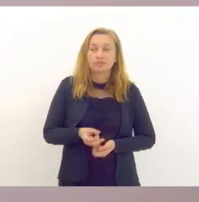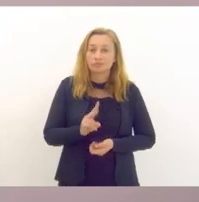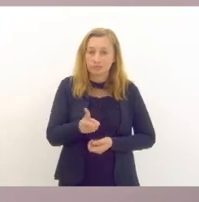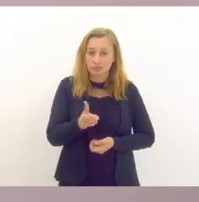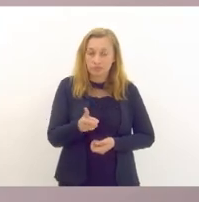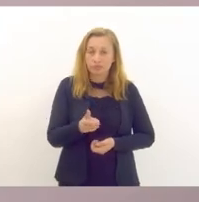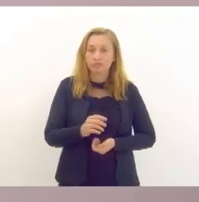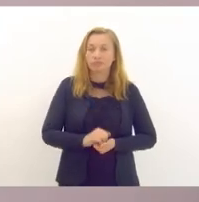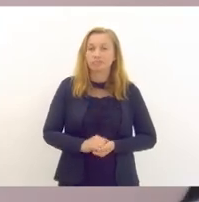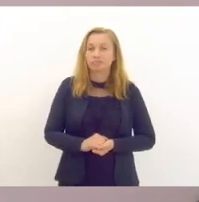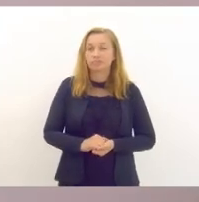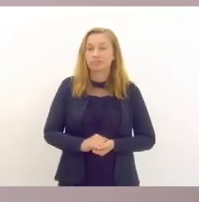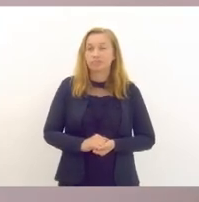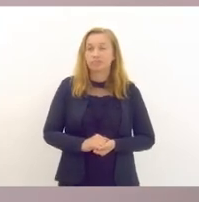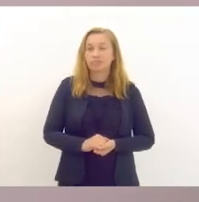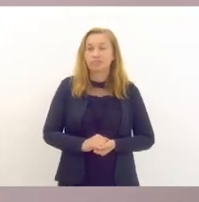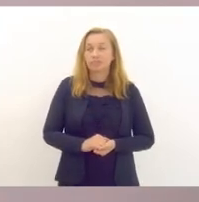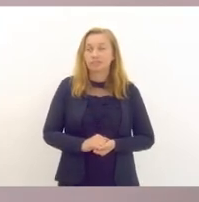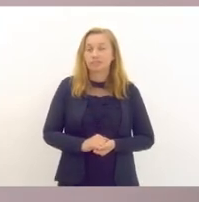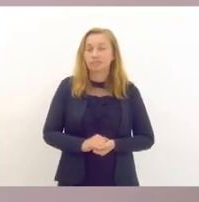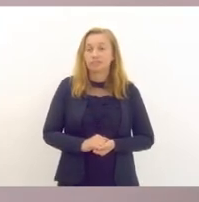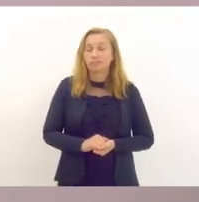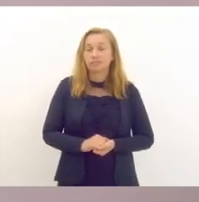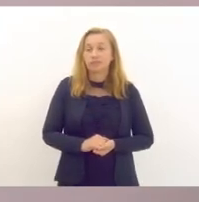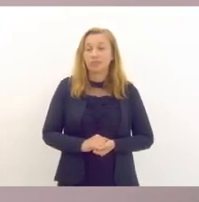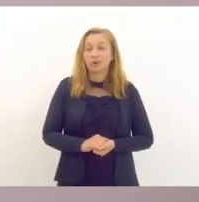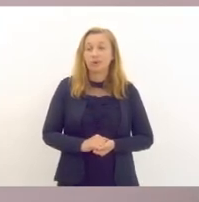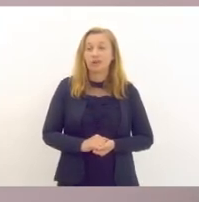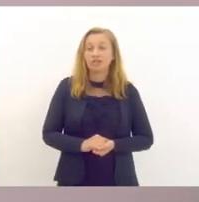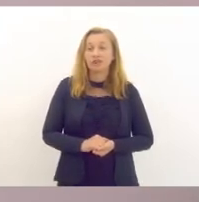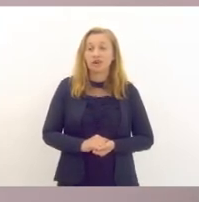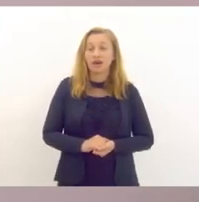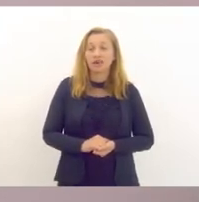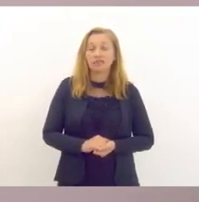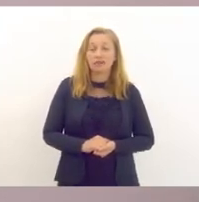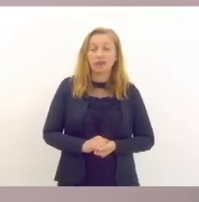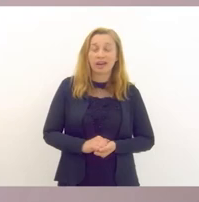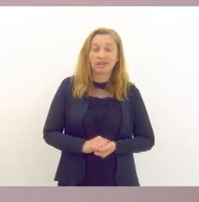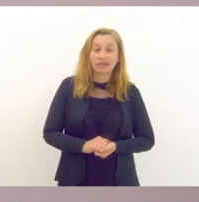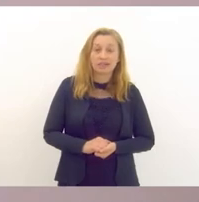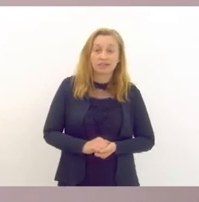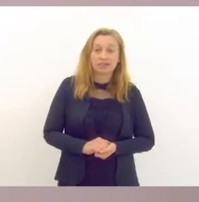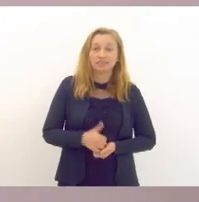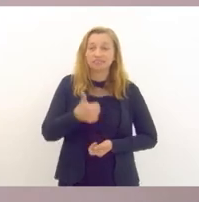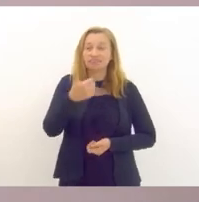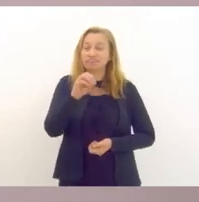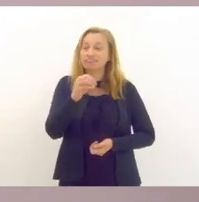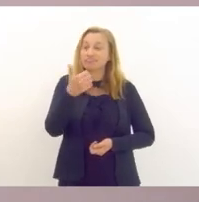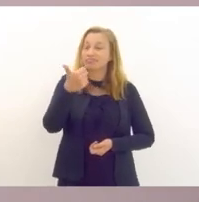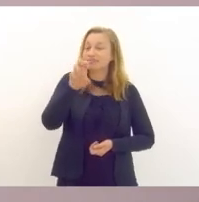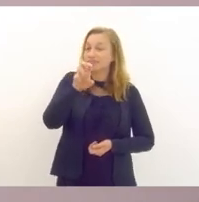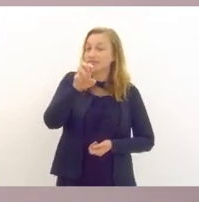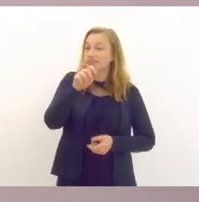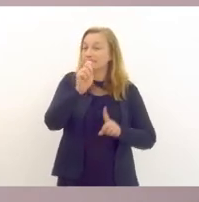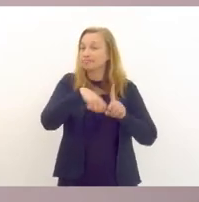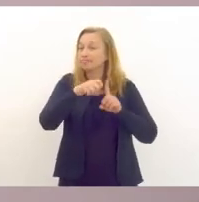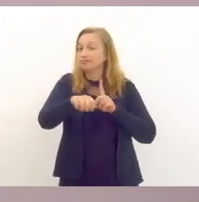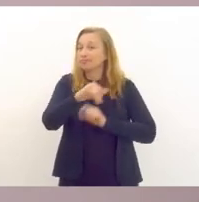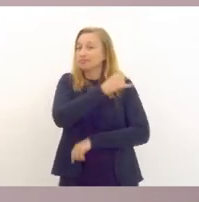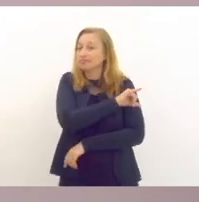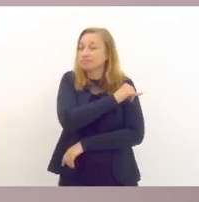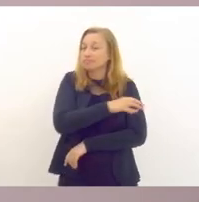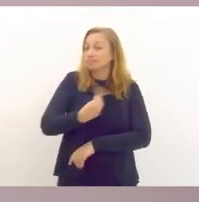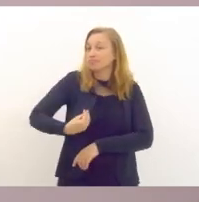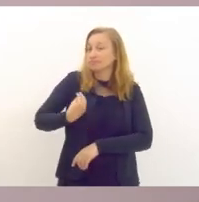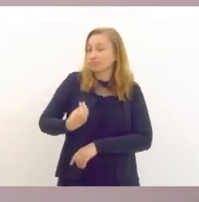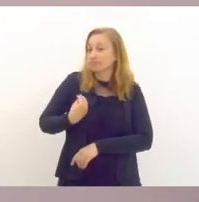dessa forma que a gente encaminho então há de ter responsabilidade porque daqui a 10 15 meses o rio poderá viver